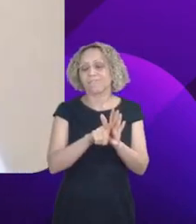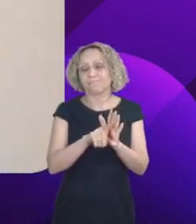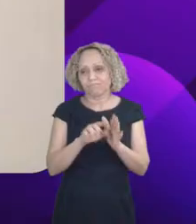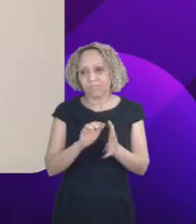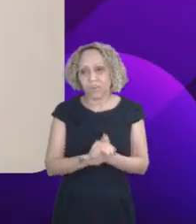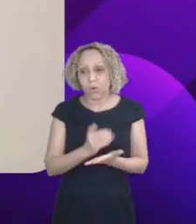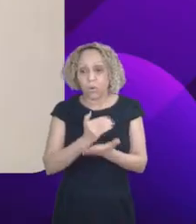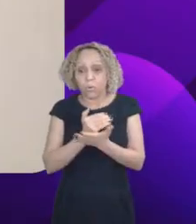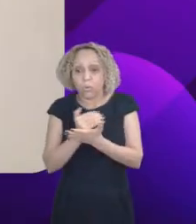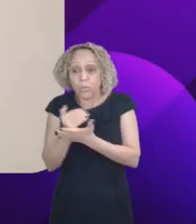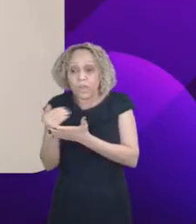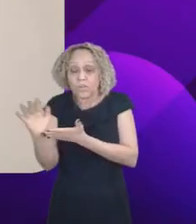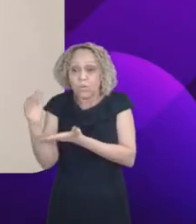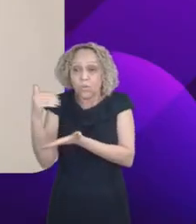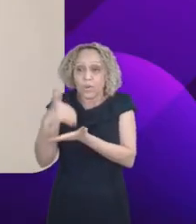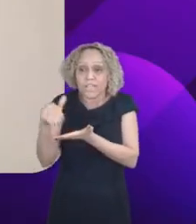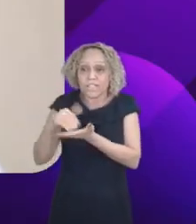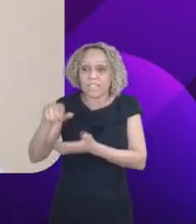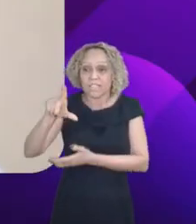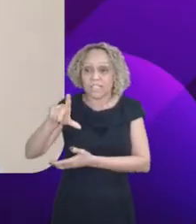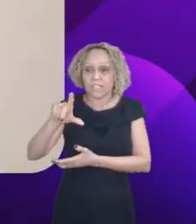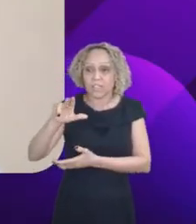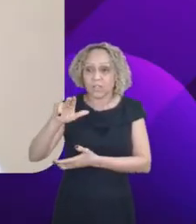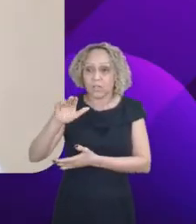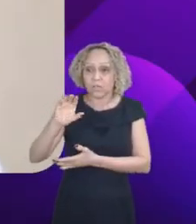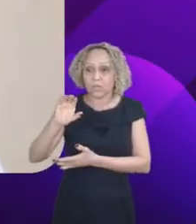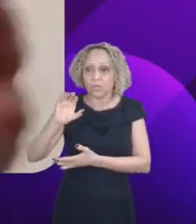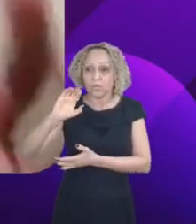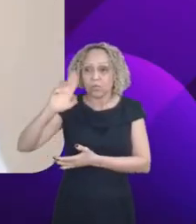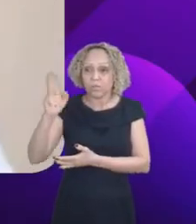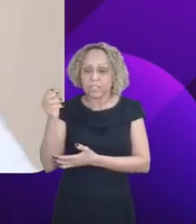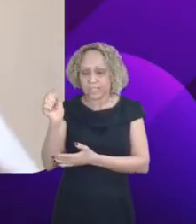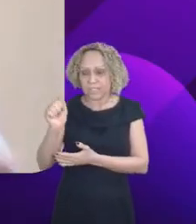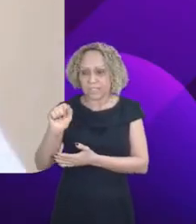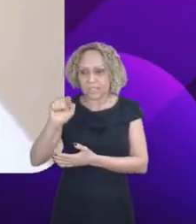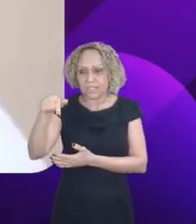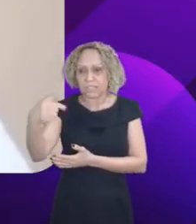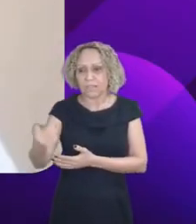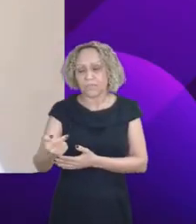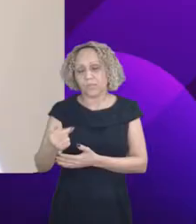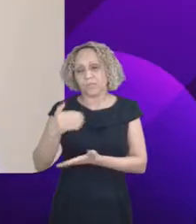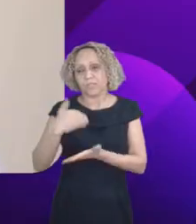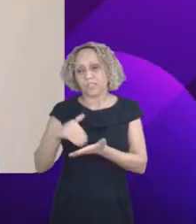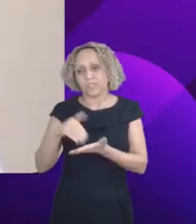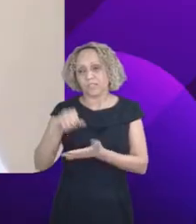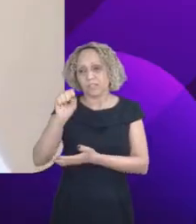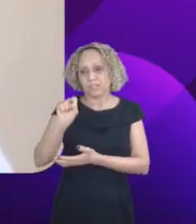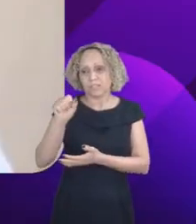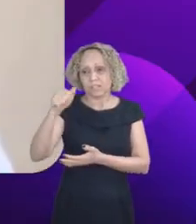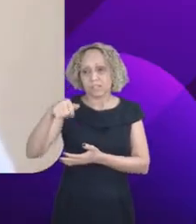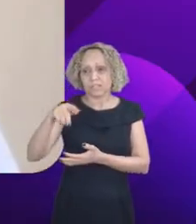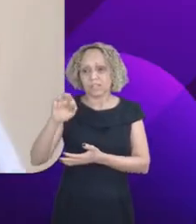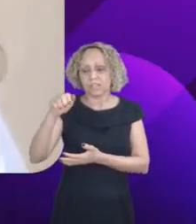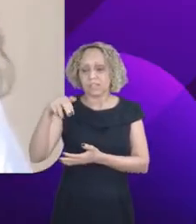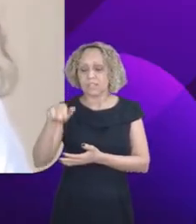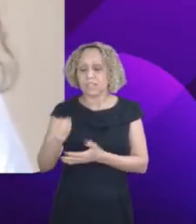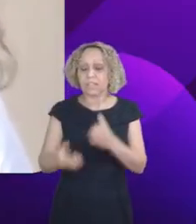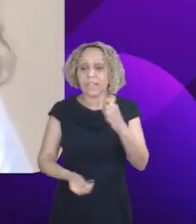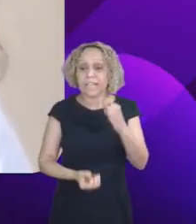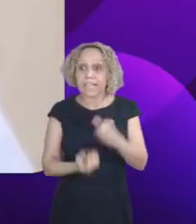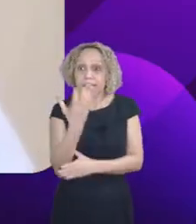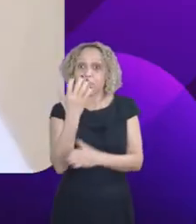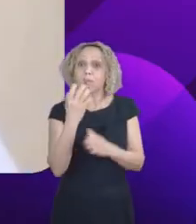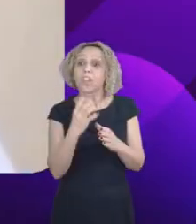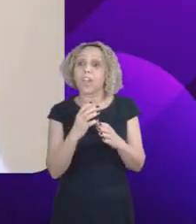e culminou na secretária Olivia Santana, e nós construímos uma tropa especializada em proteção à mulher